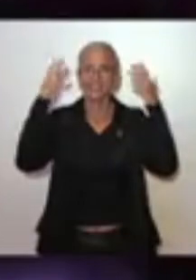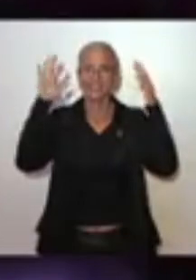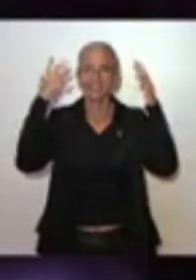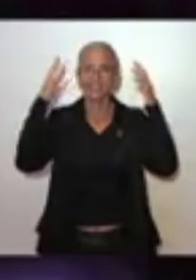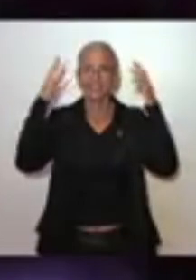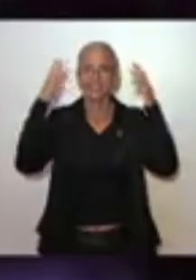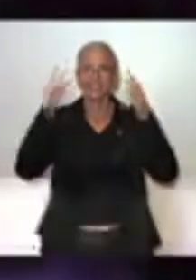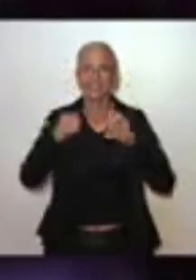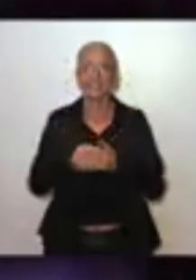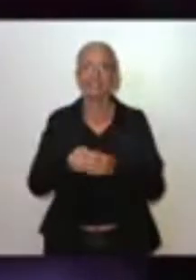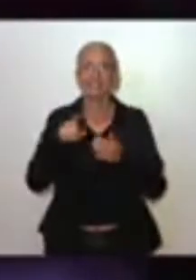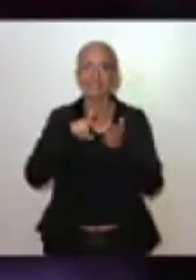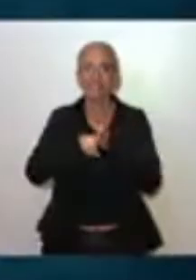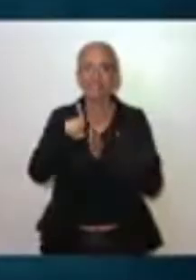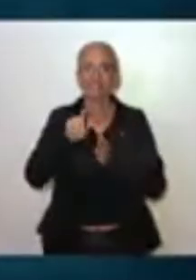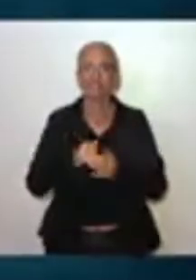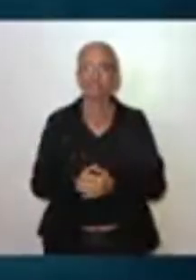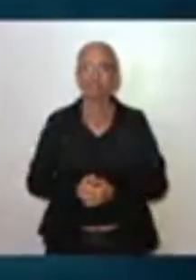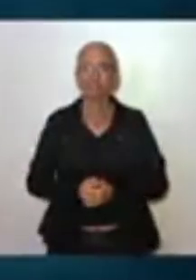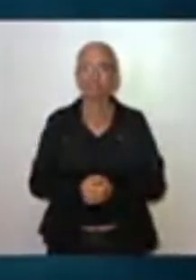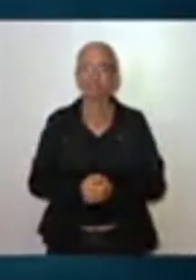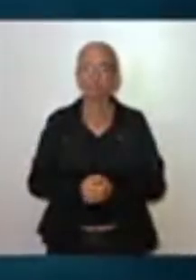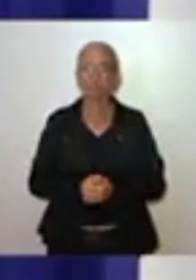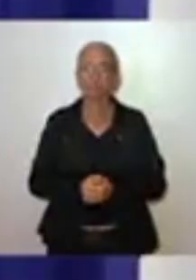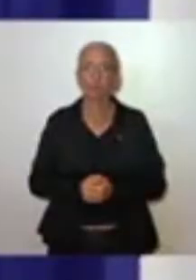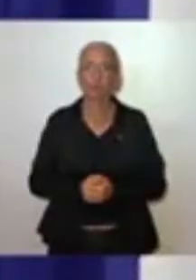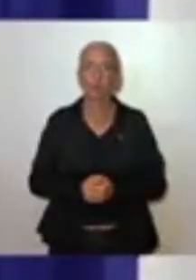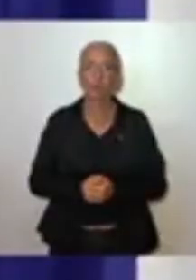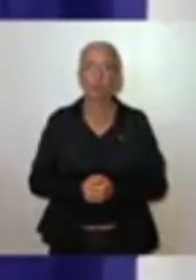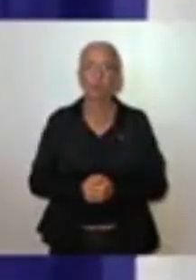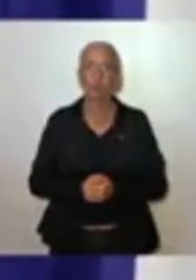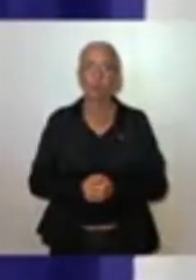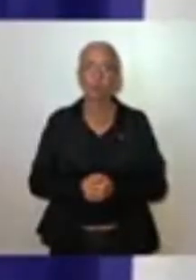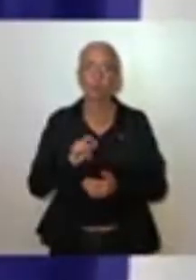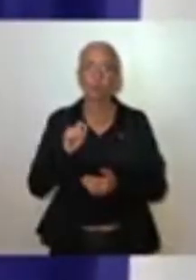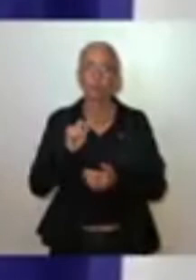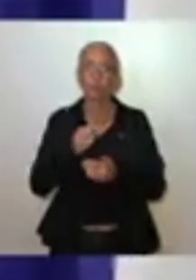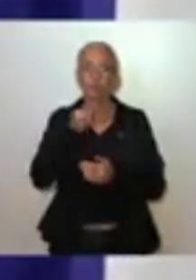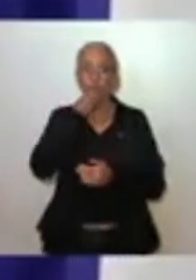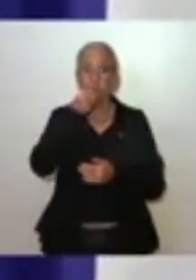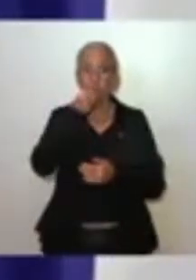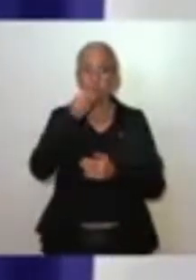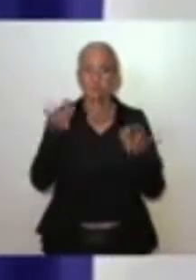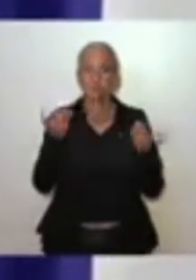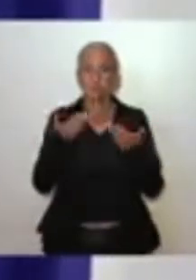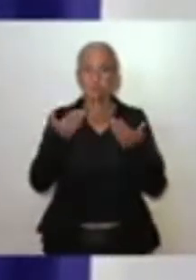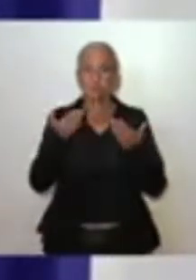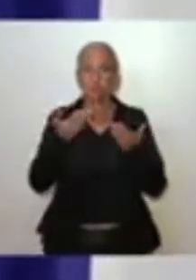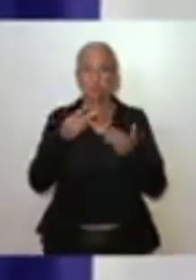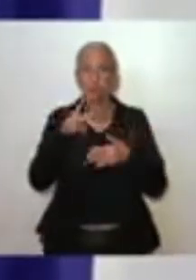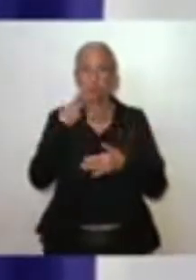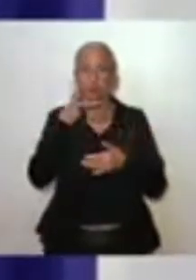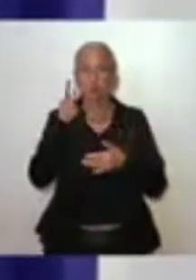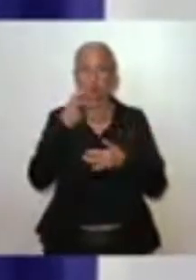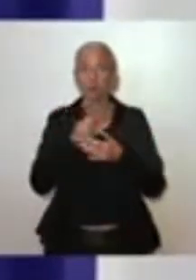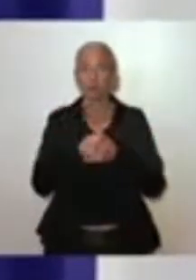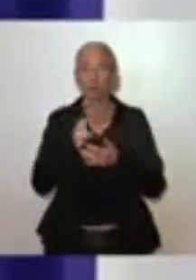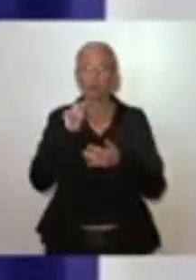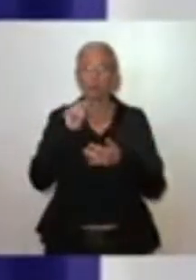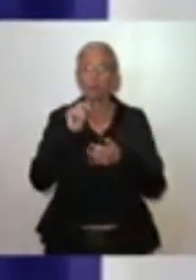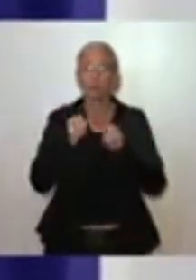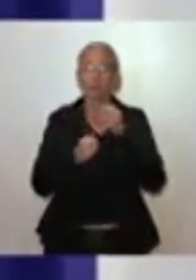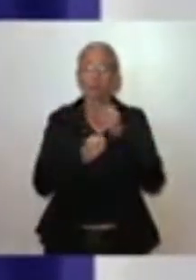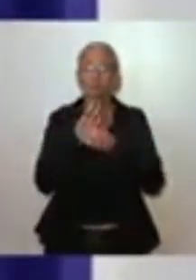e vamos já pergunta eu tenho entrevista recente o senhor citou sobre a existência do fundo do crime